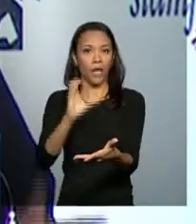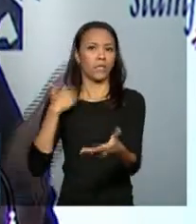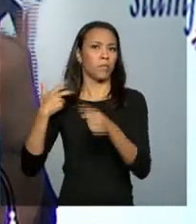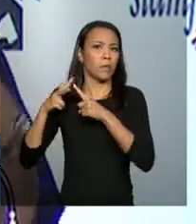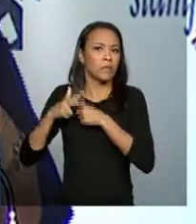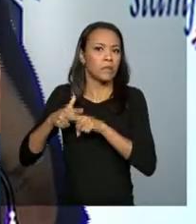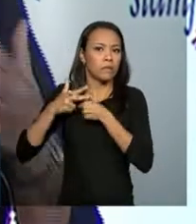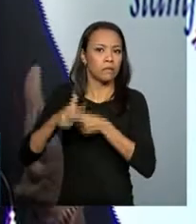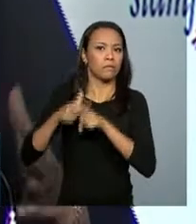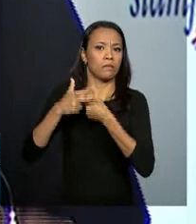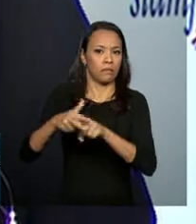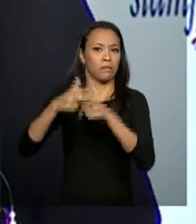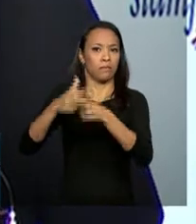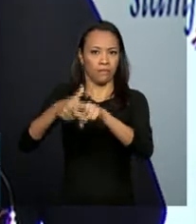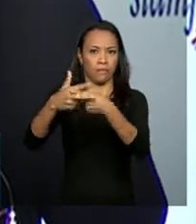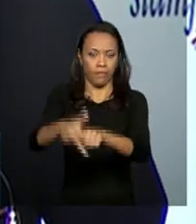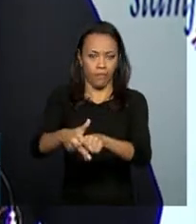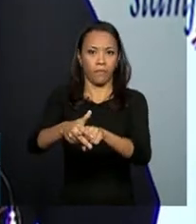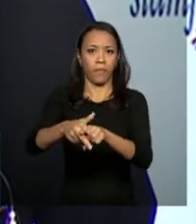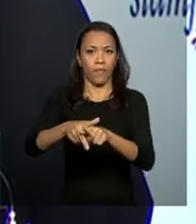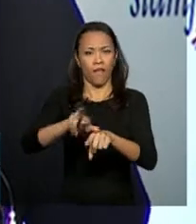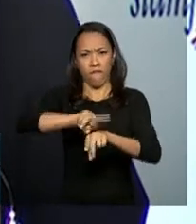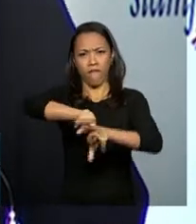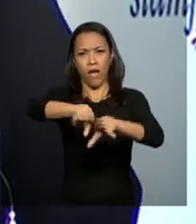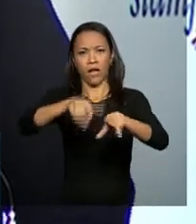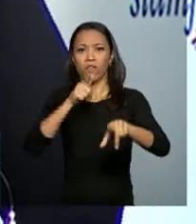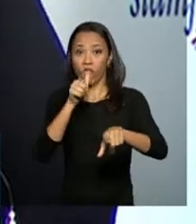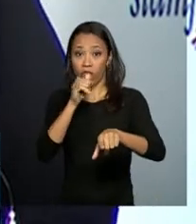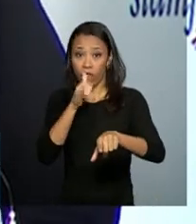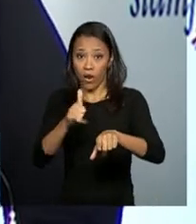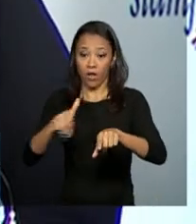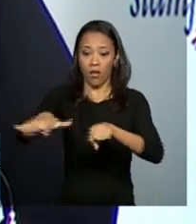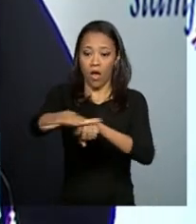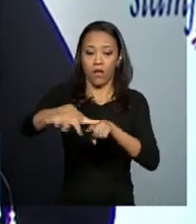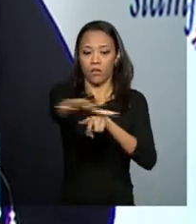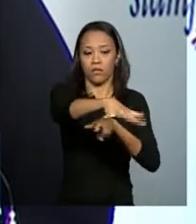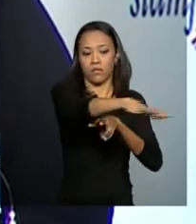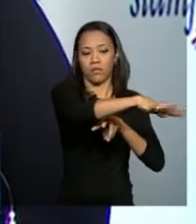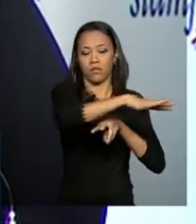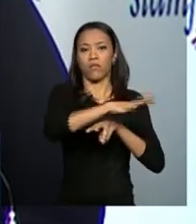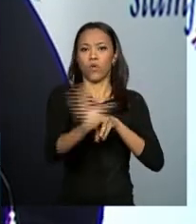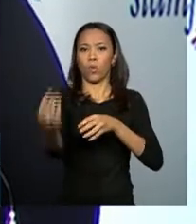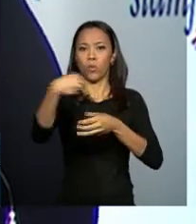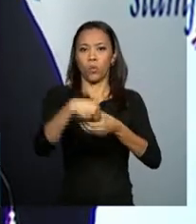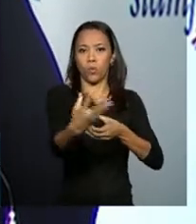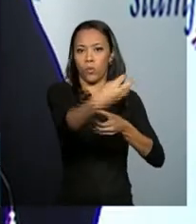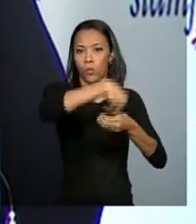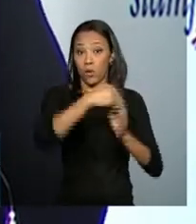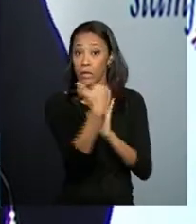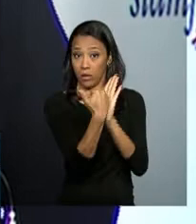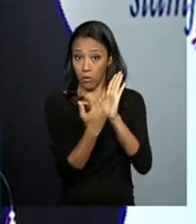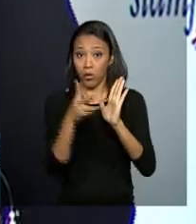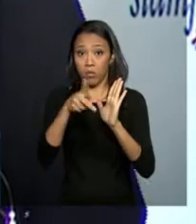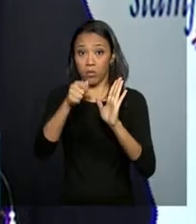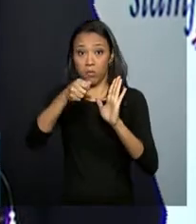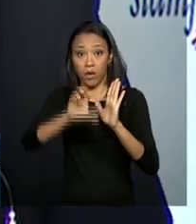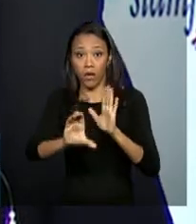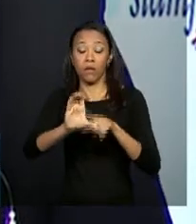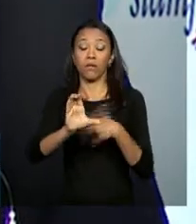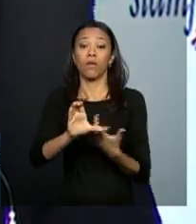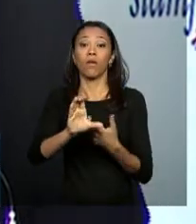aperfeiçoado. Muitos desses setores que eu listei foram sendo incluídos. E o Brasil se